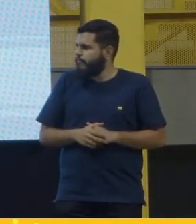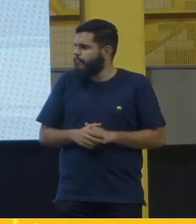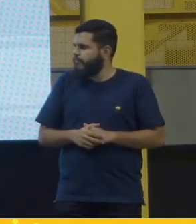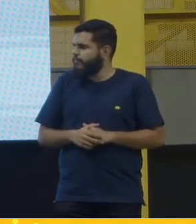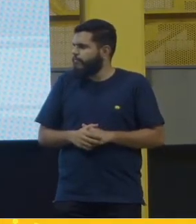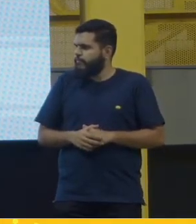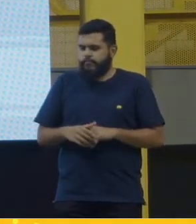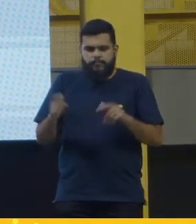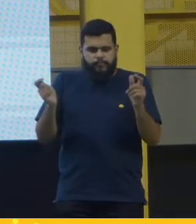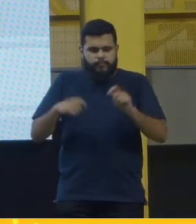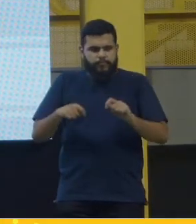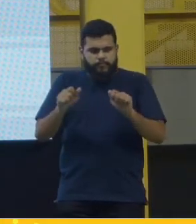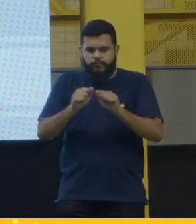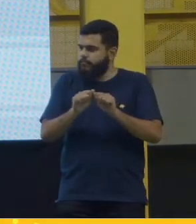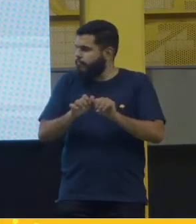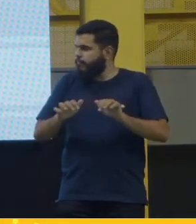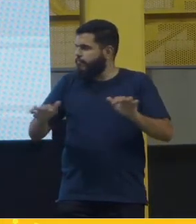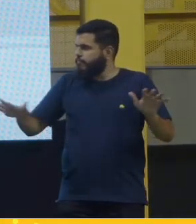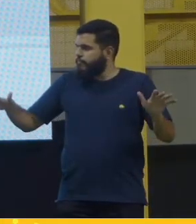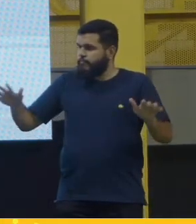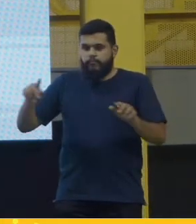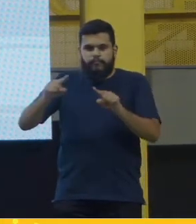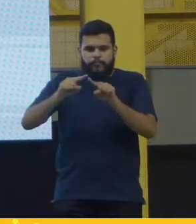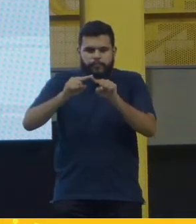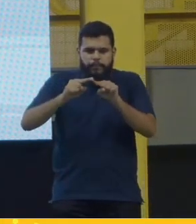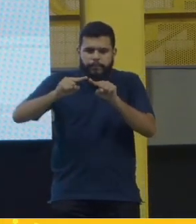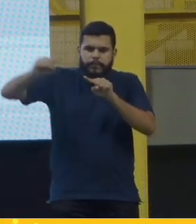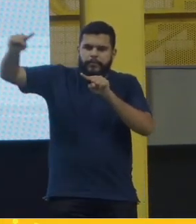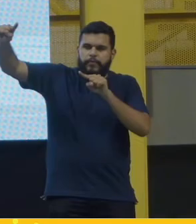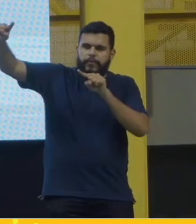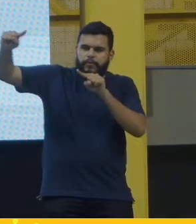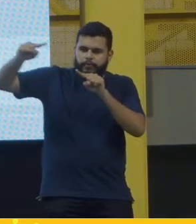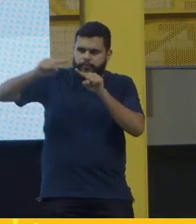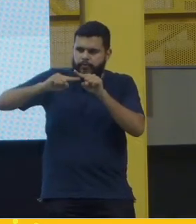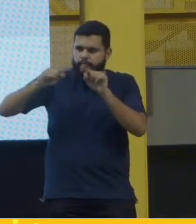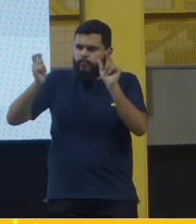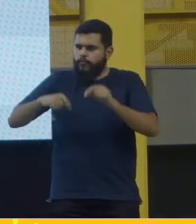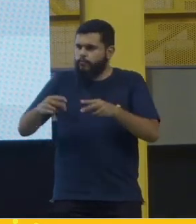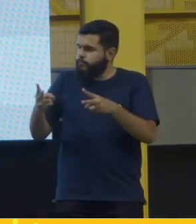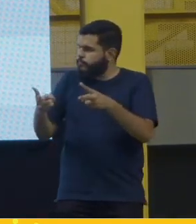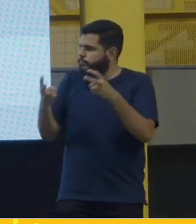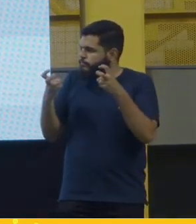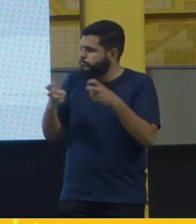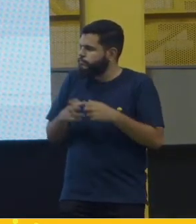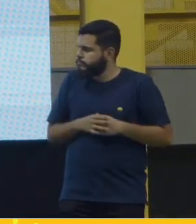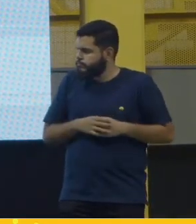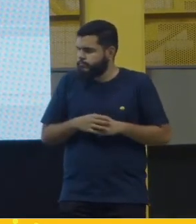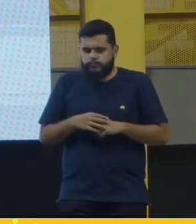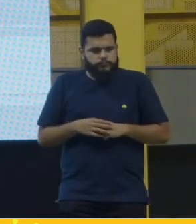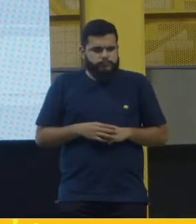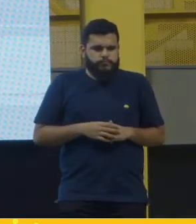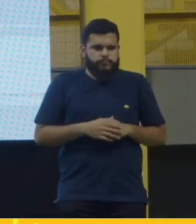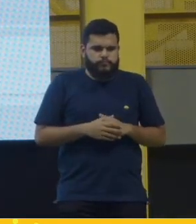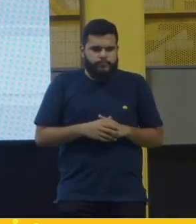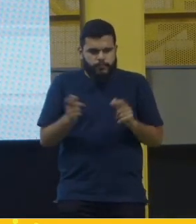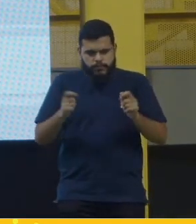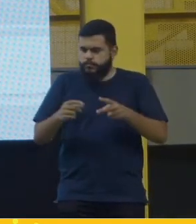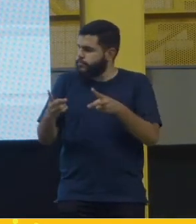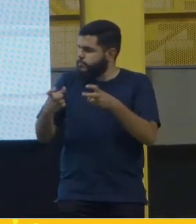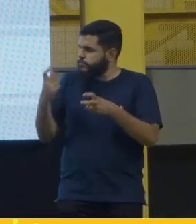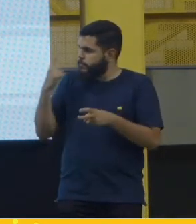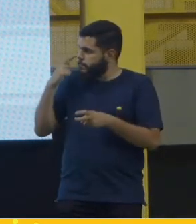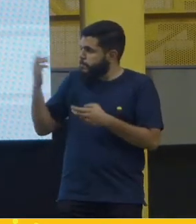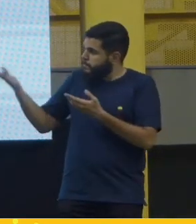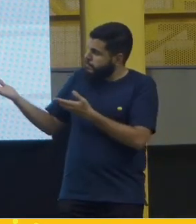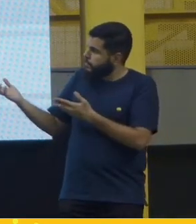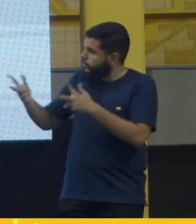Pelo espalhamento da luz, que ao invés de chegar só direto ali, ela reflete, se espalhando em todas as direções. E